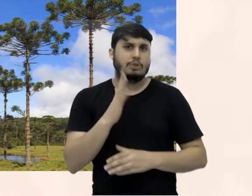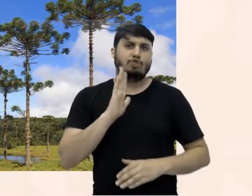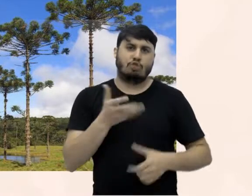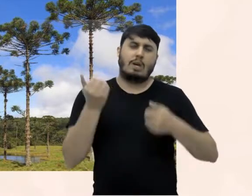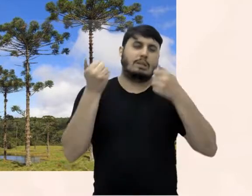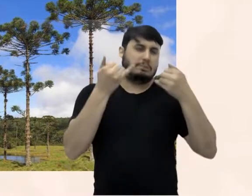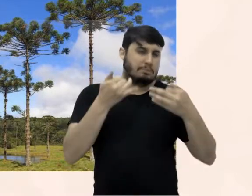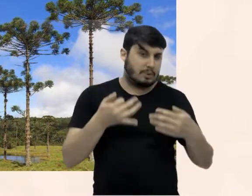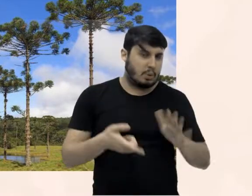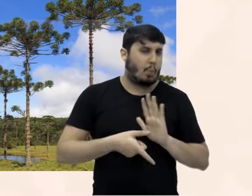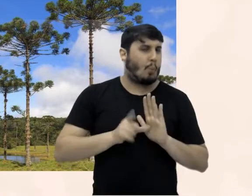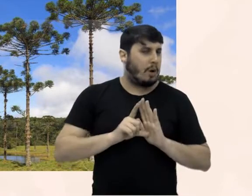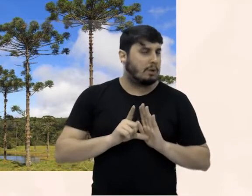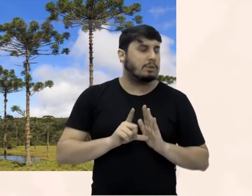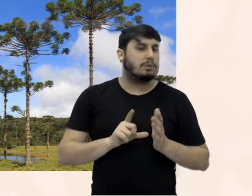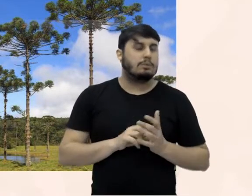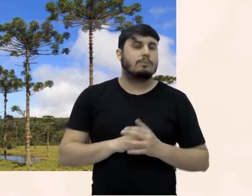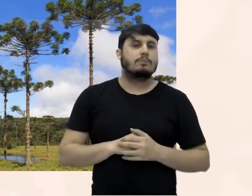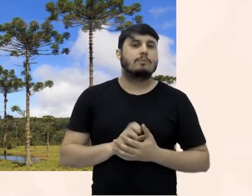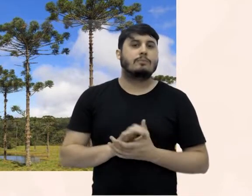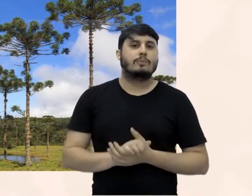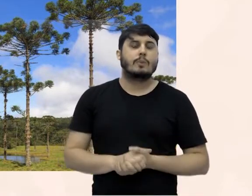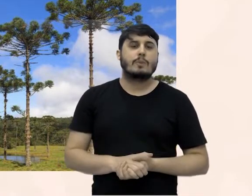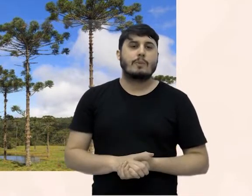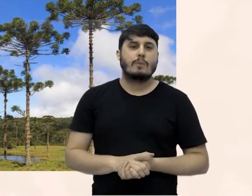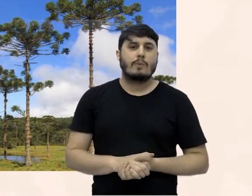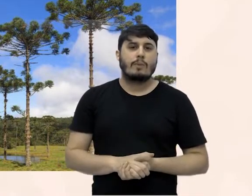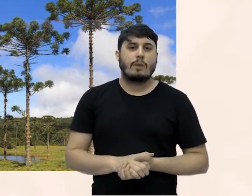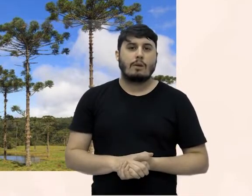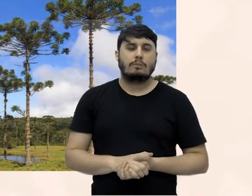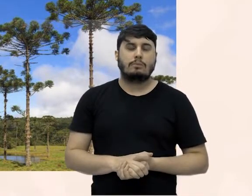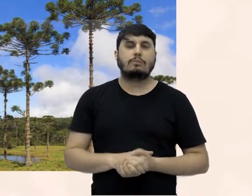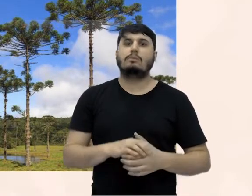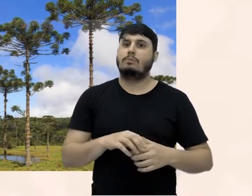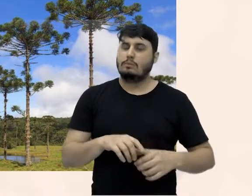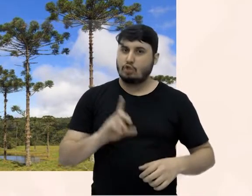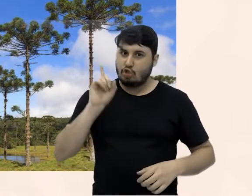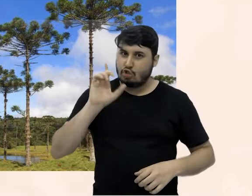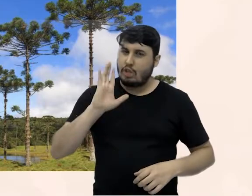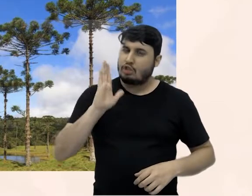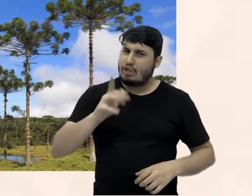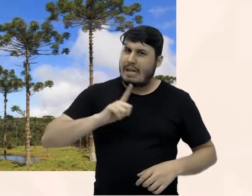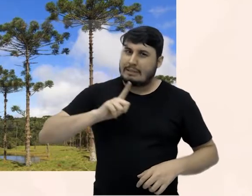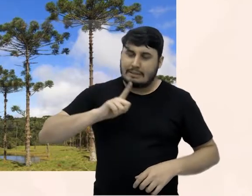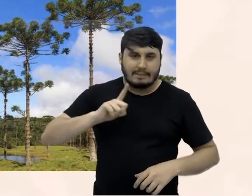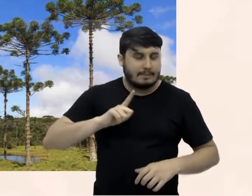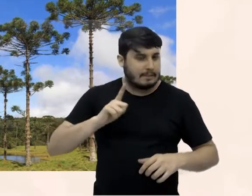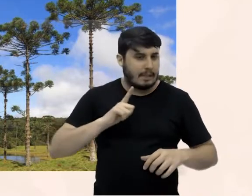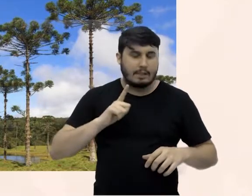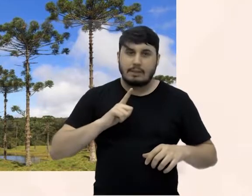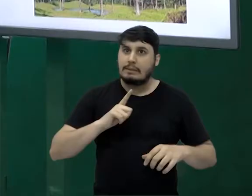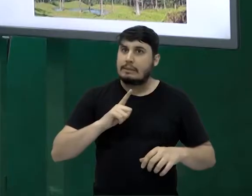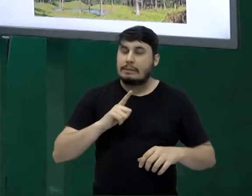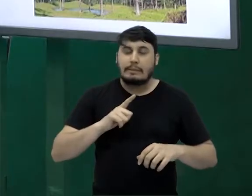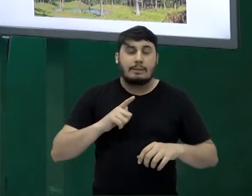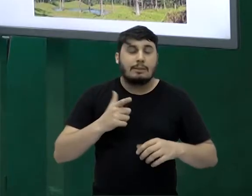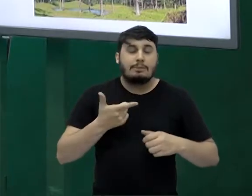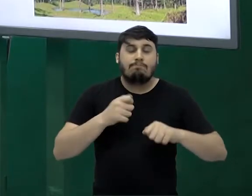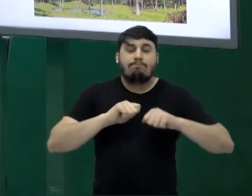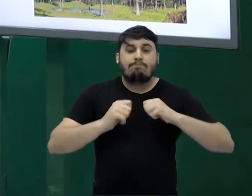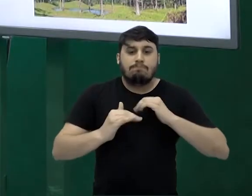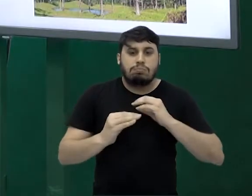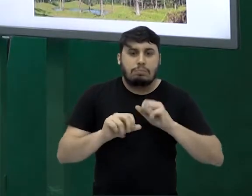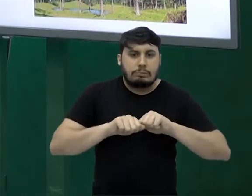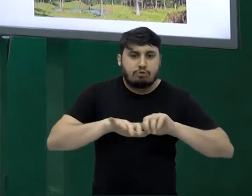isso. Ela já tem um grande desenvolvimento de vasos condutores,